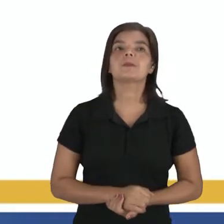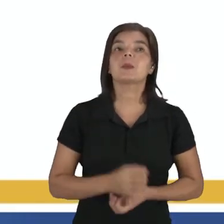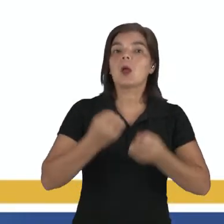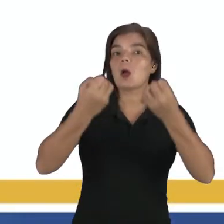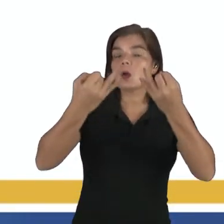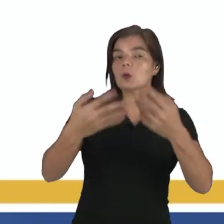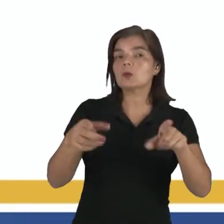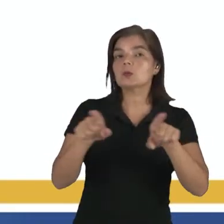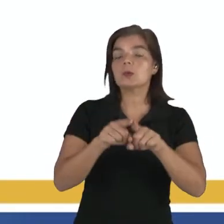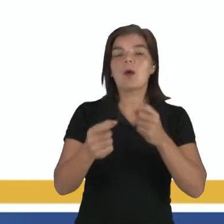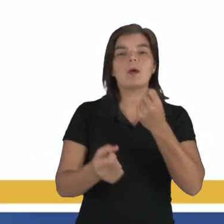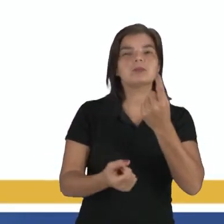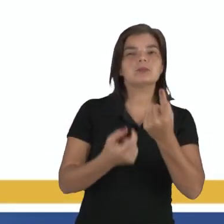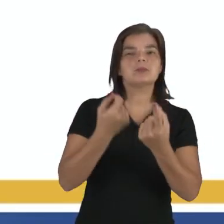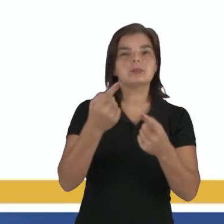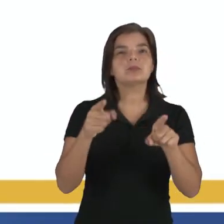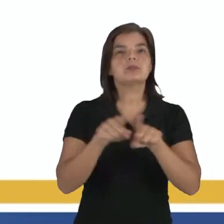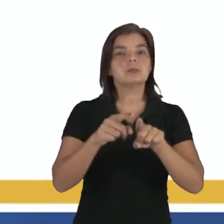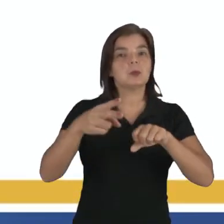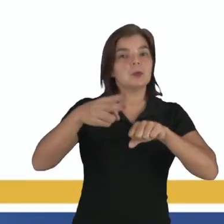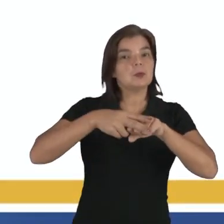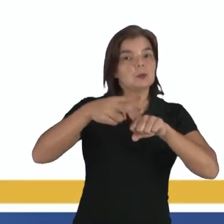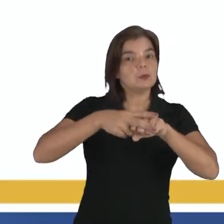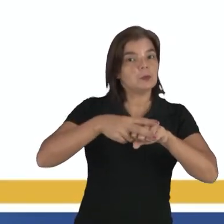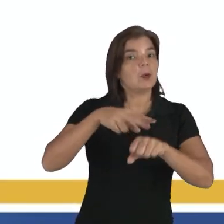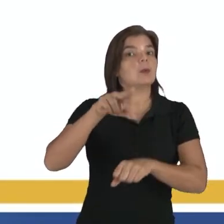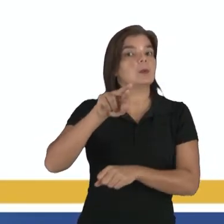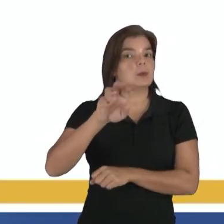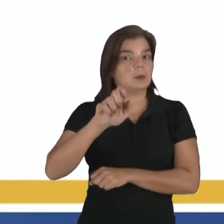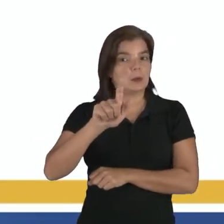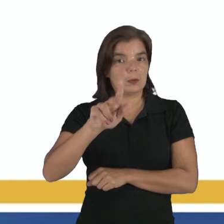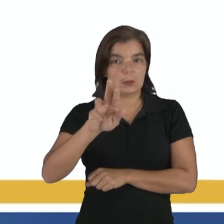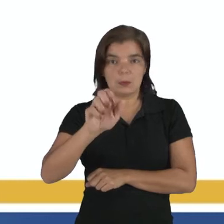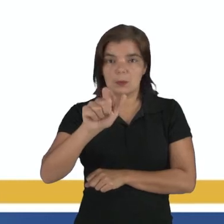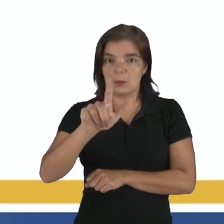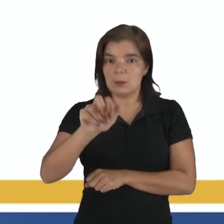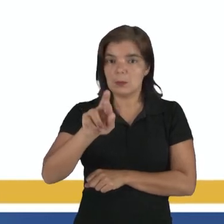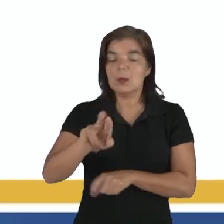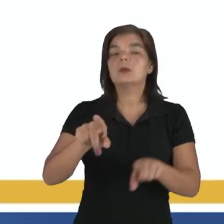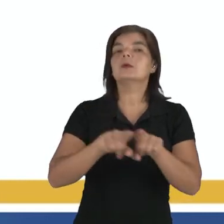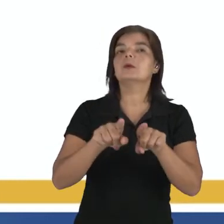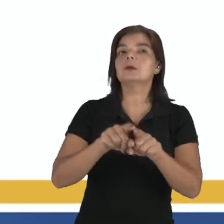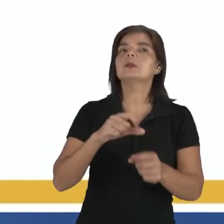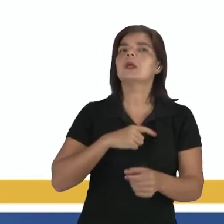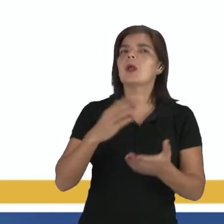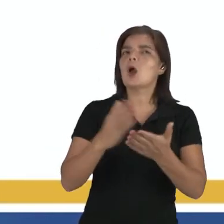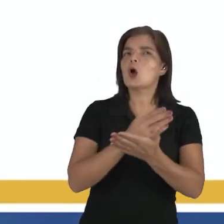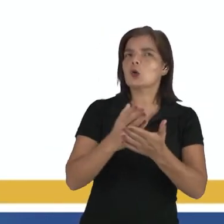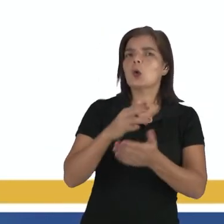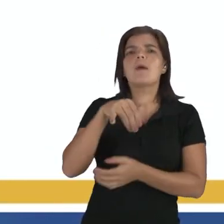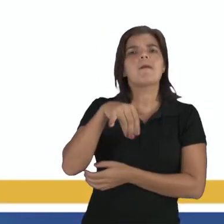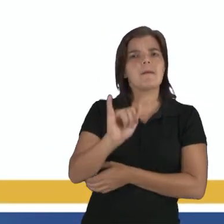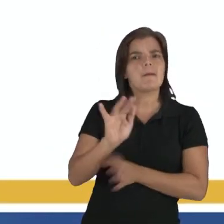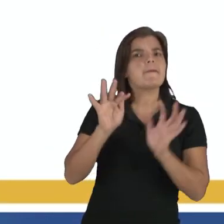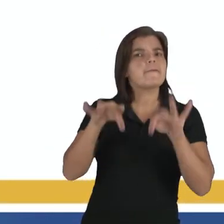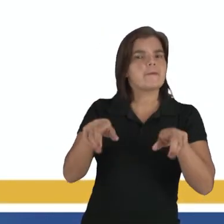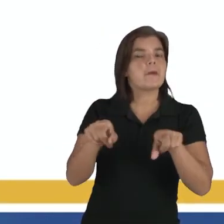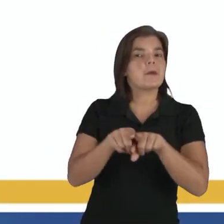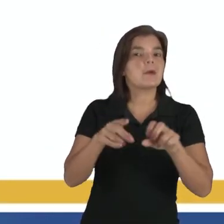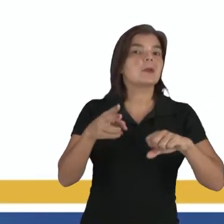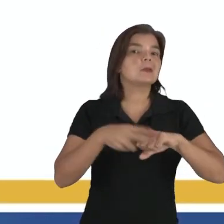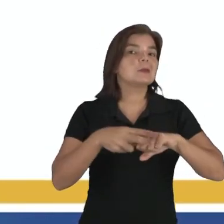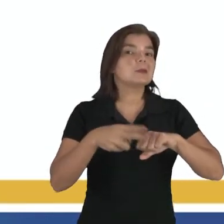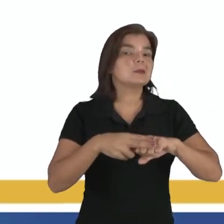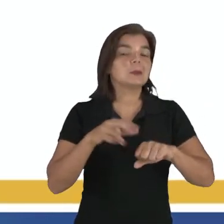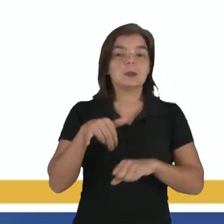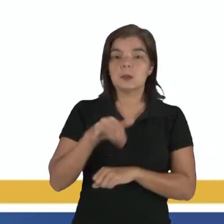vamos falar um pouquinho sobre as exceções de verbos regulares, tá? Tem alguns verbos regulares que terminam em Y. Esses